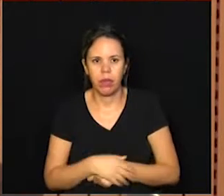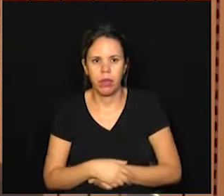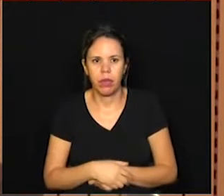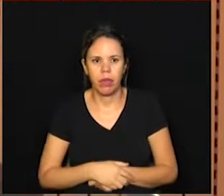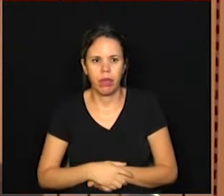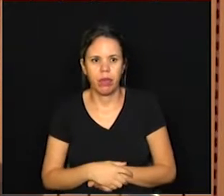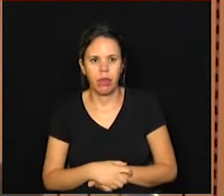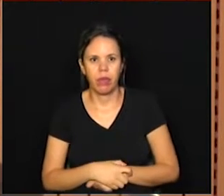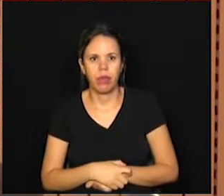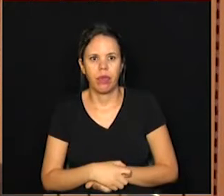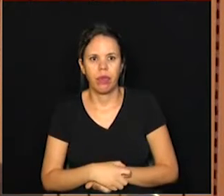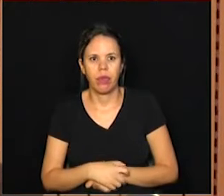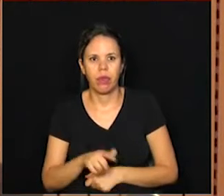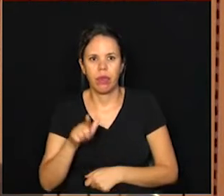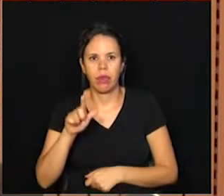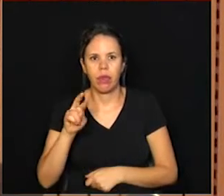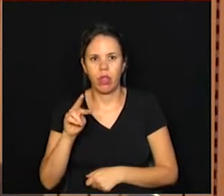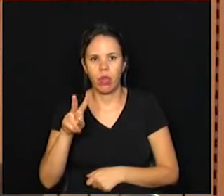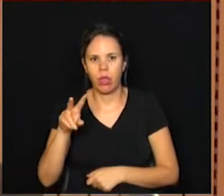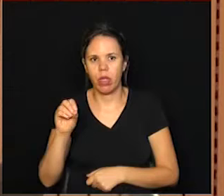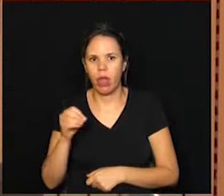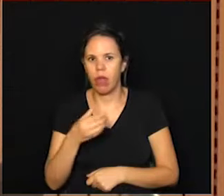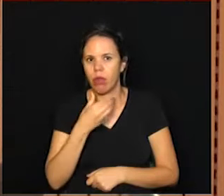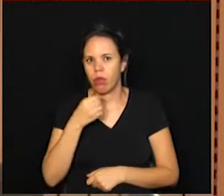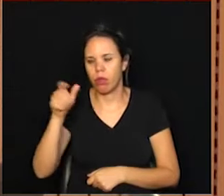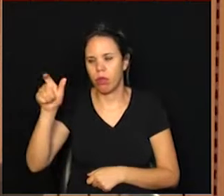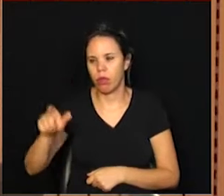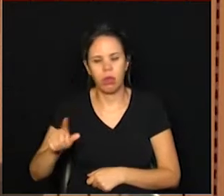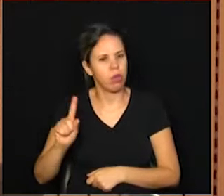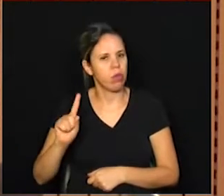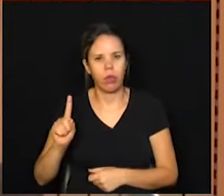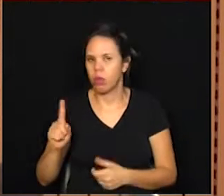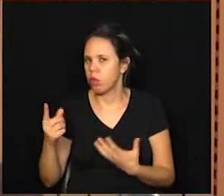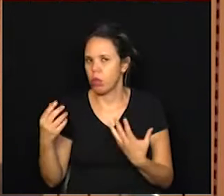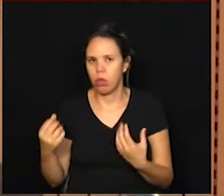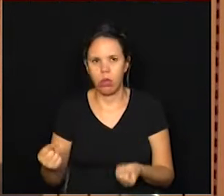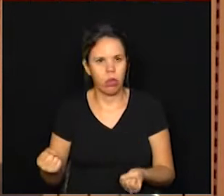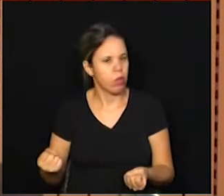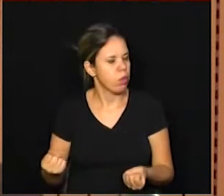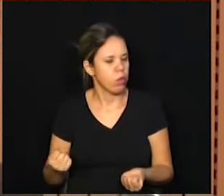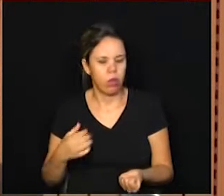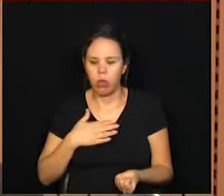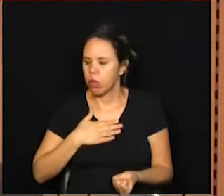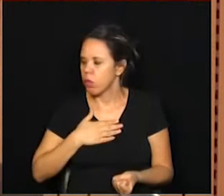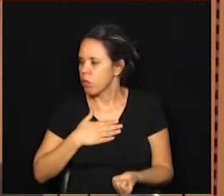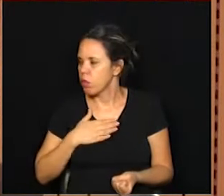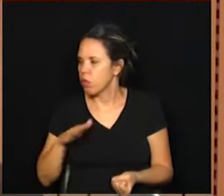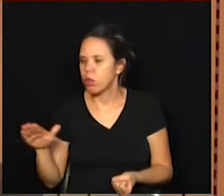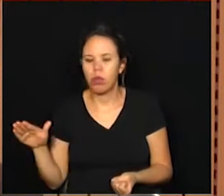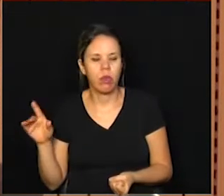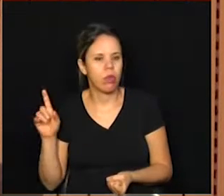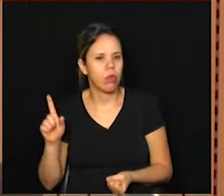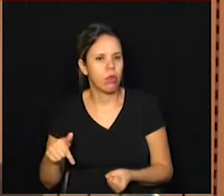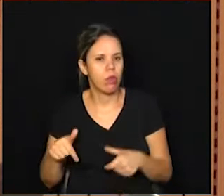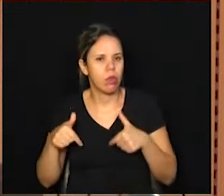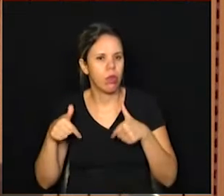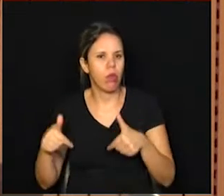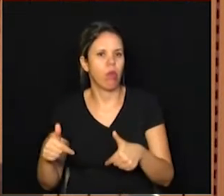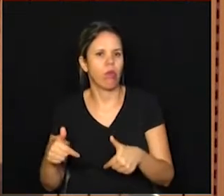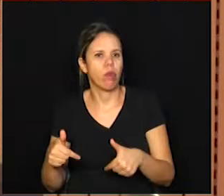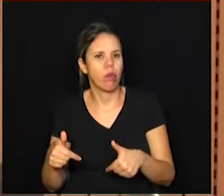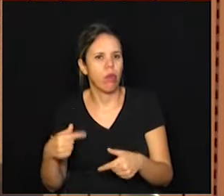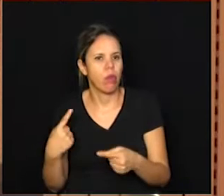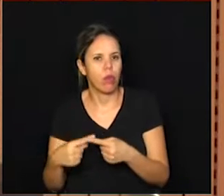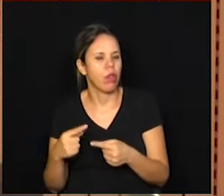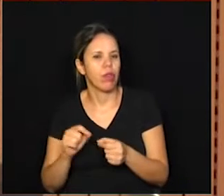O Gustavo Loyola não aprovou, não gostou dessa iniciativa, porque